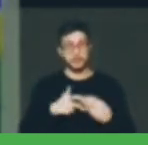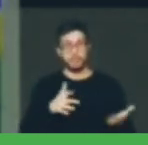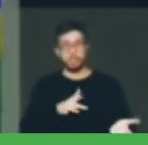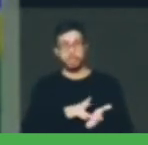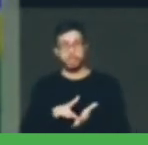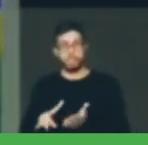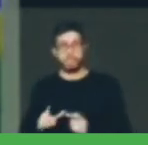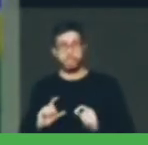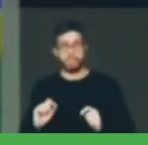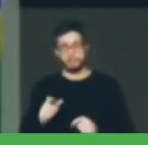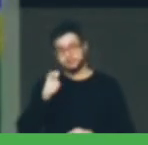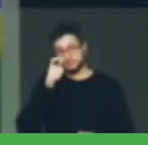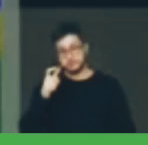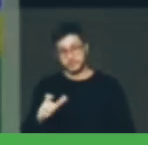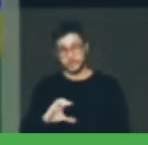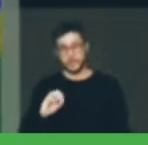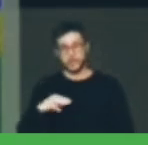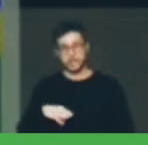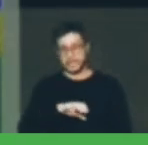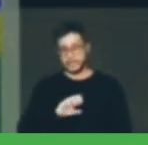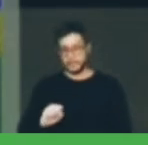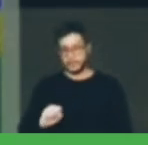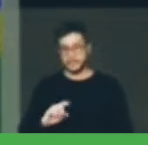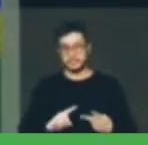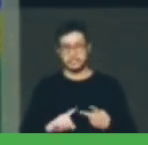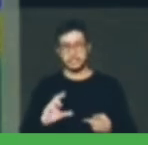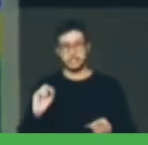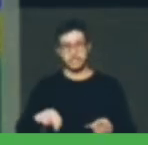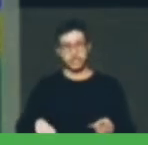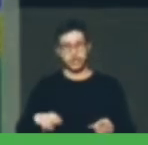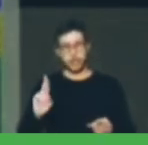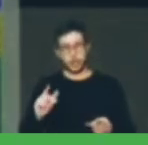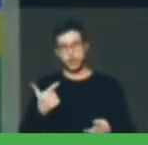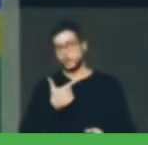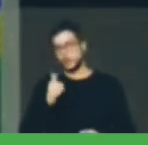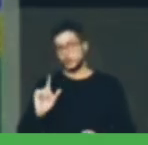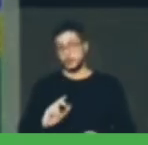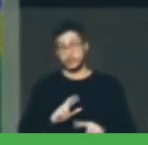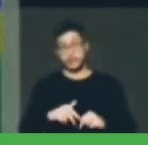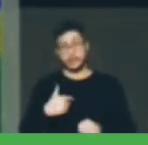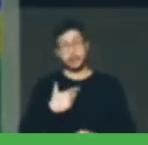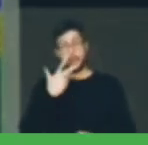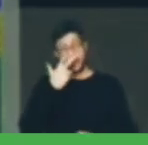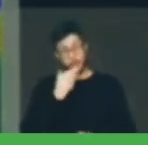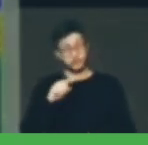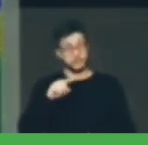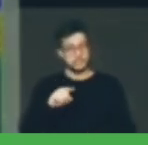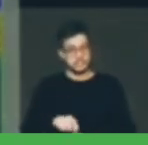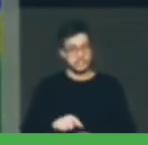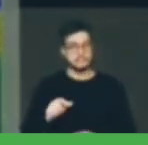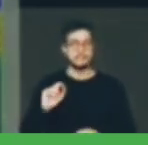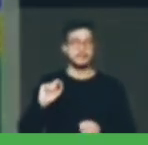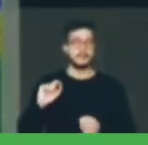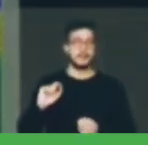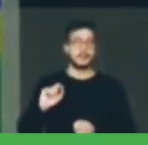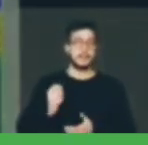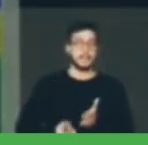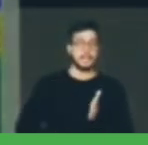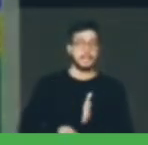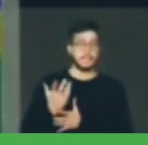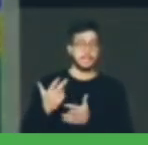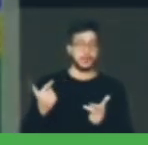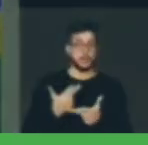organismo OMS, ONU, que eu desconfio que eles fazem essas catástrofes para poder...